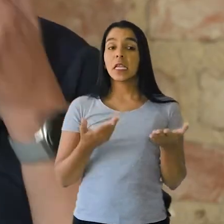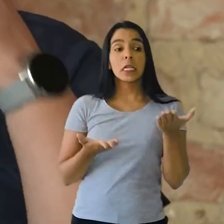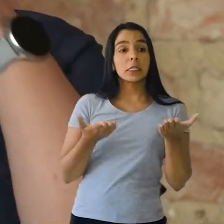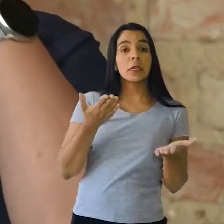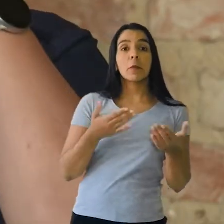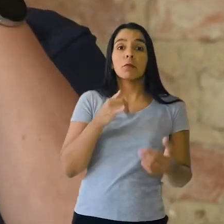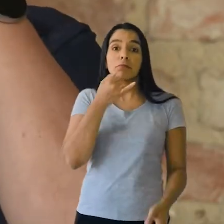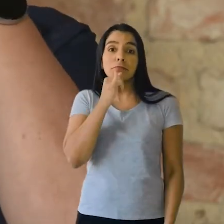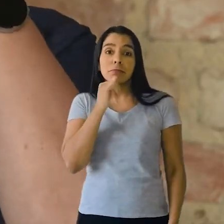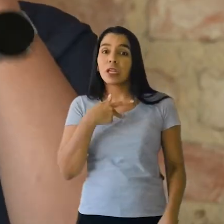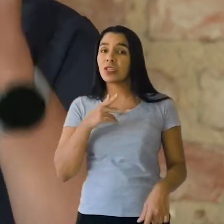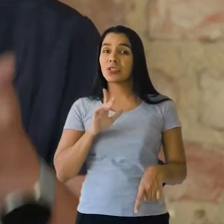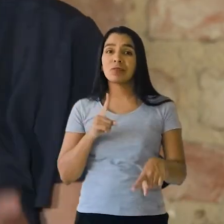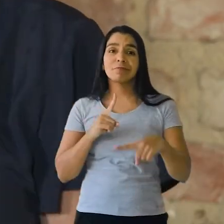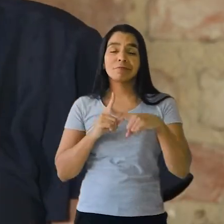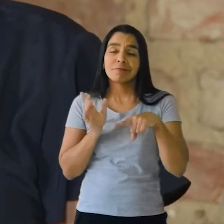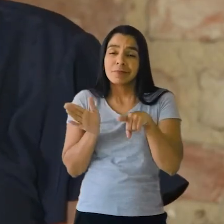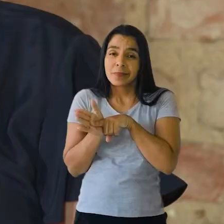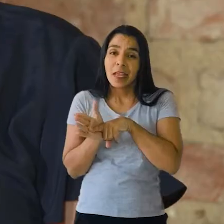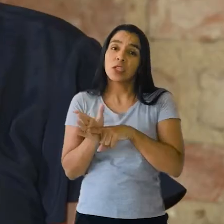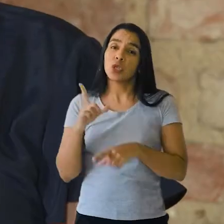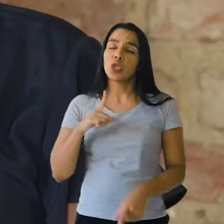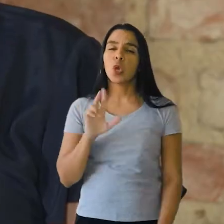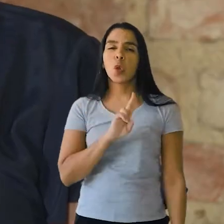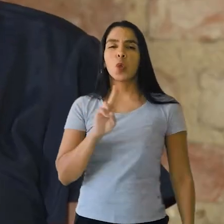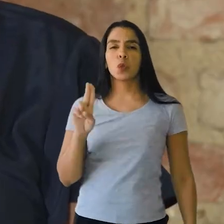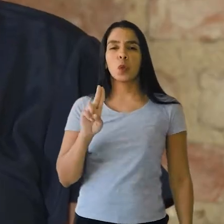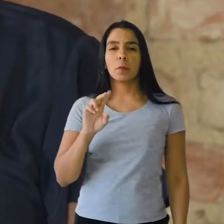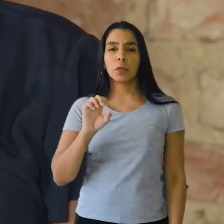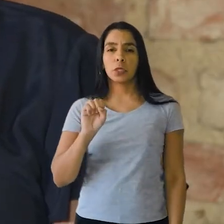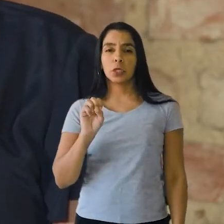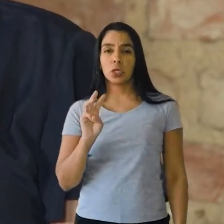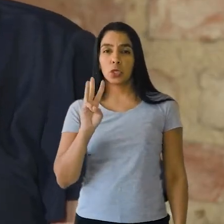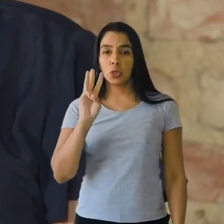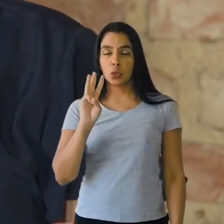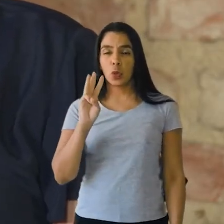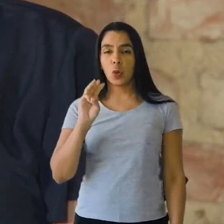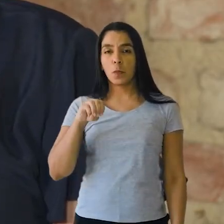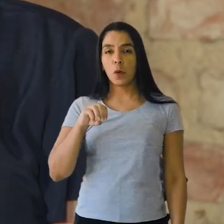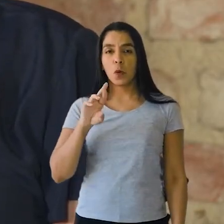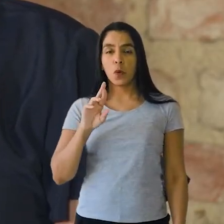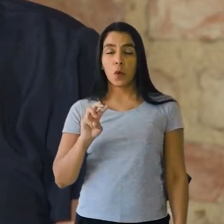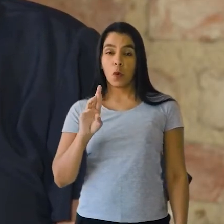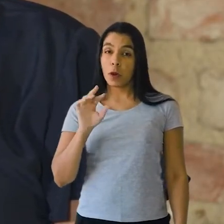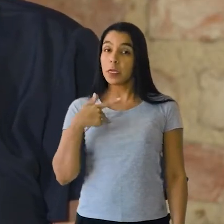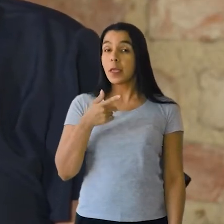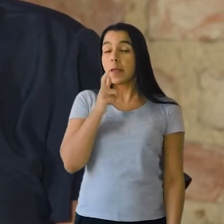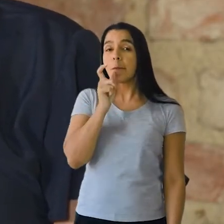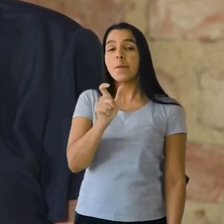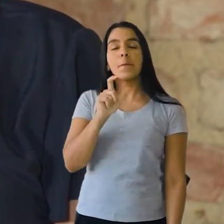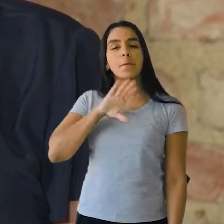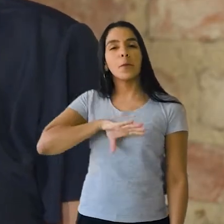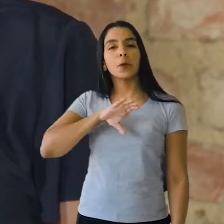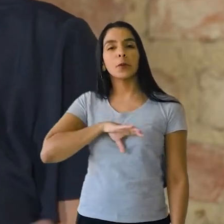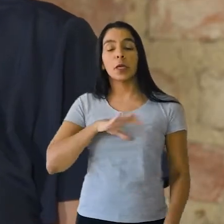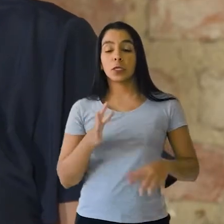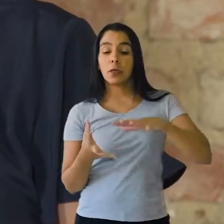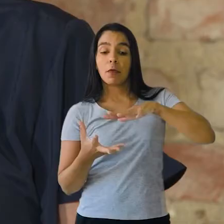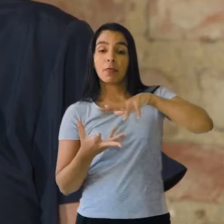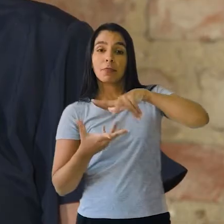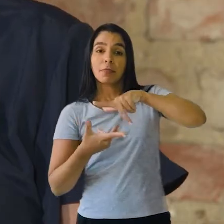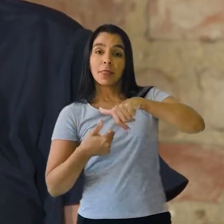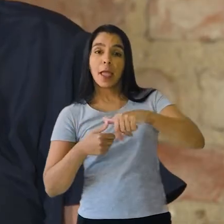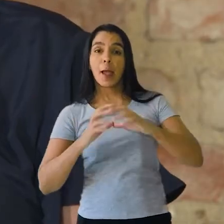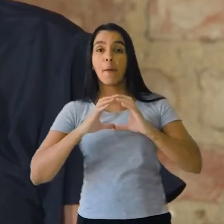experimentou até hoje. E a esse balanço de energia tão negativo recebeu o nome de Snowball Earth, que a gente